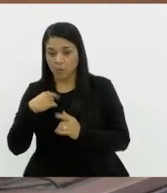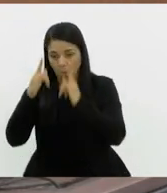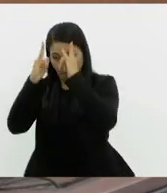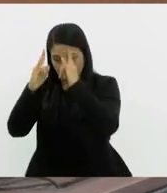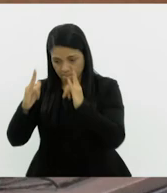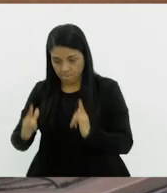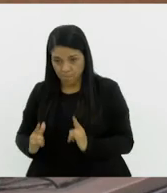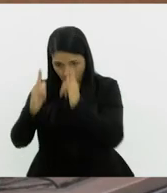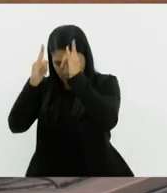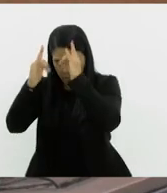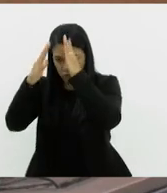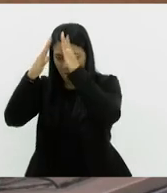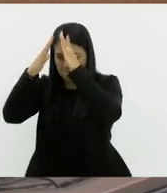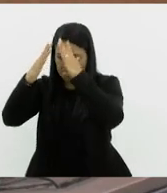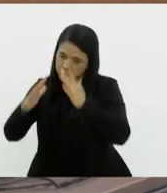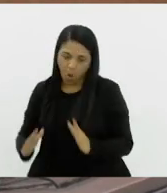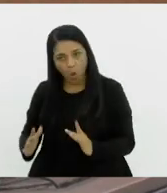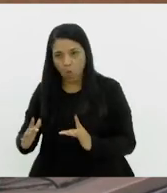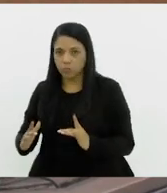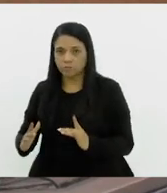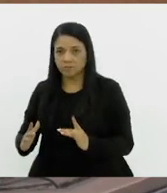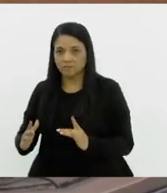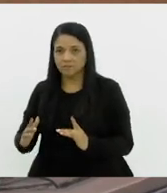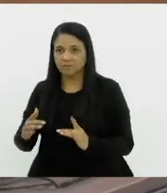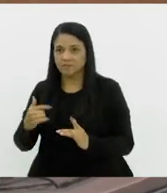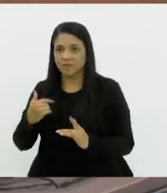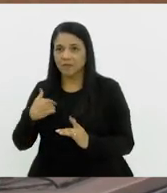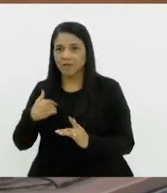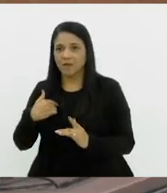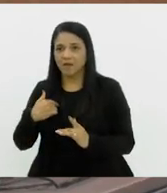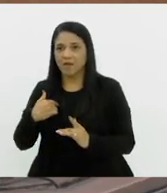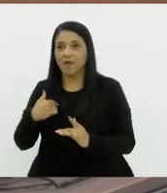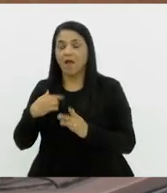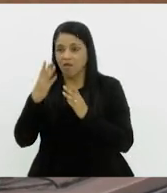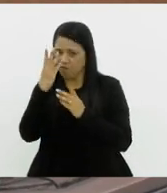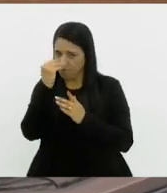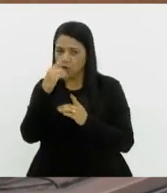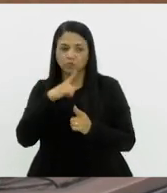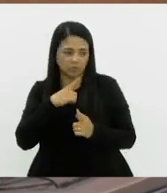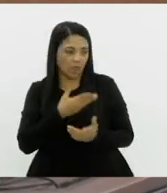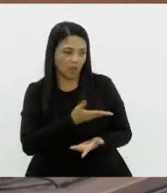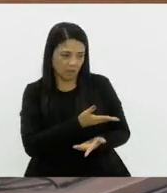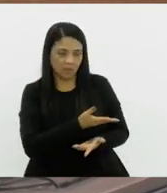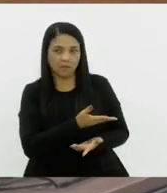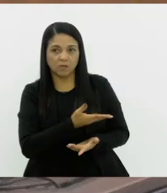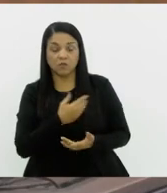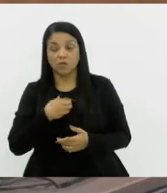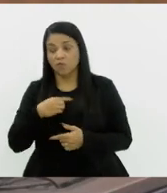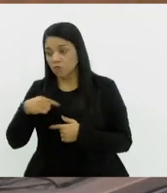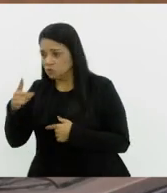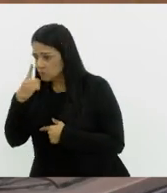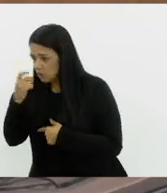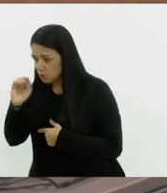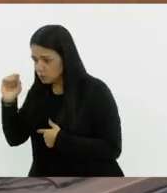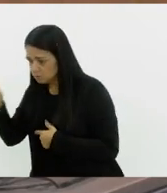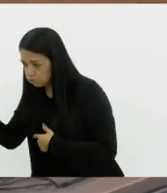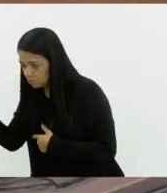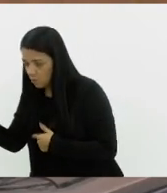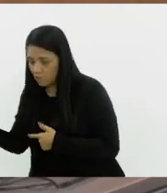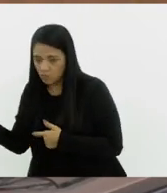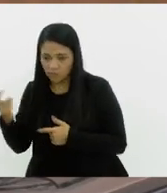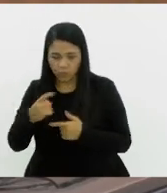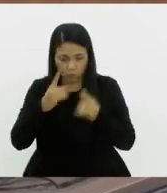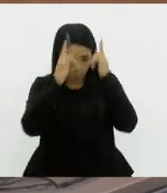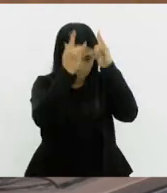desmoronou e o corredor acabou, está com as fotos ali, Eu fui jogar o lixo, quando eu voltei, desmoronou, ia